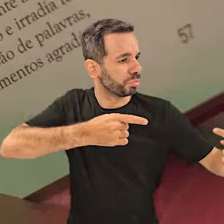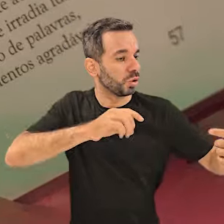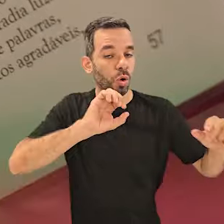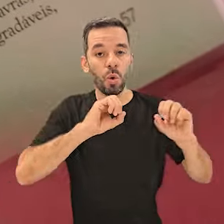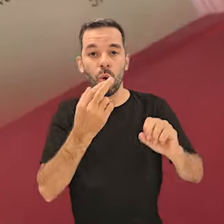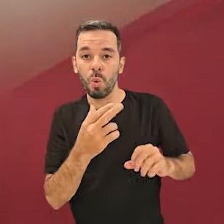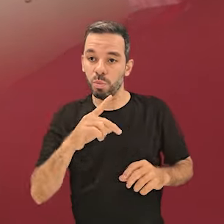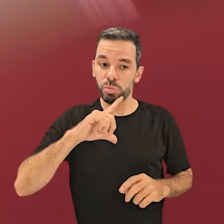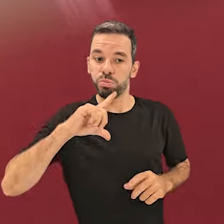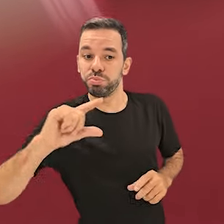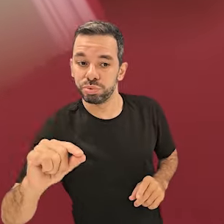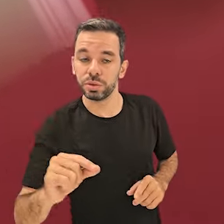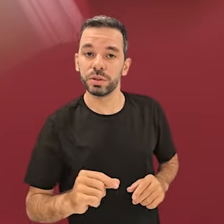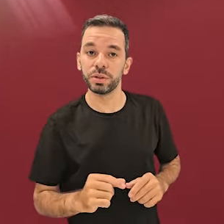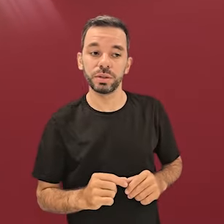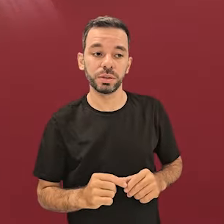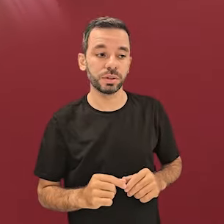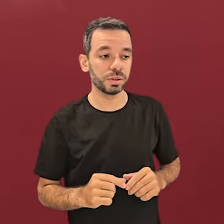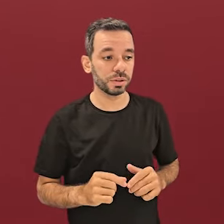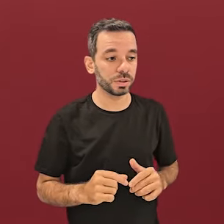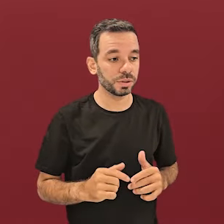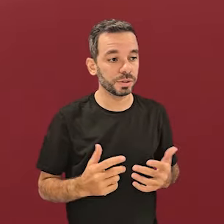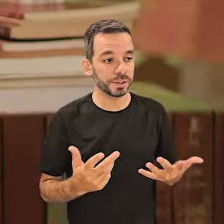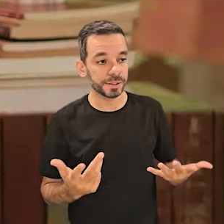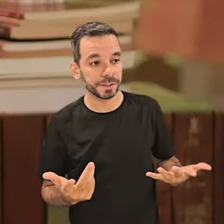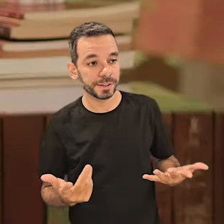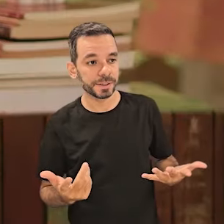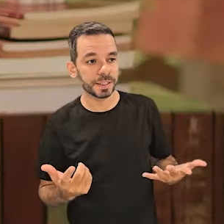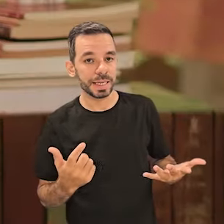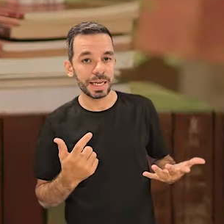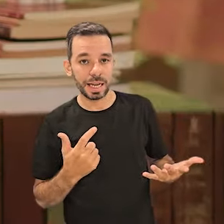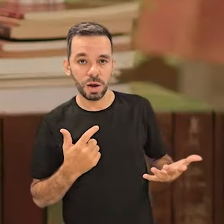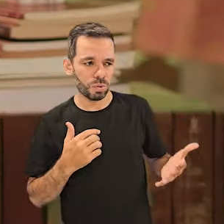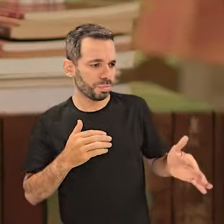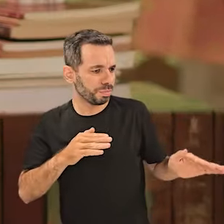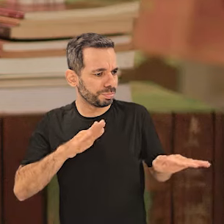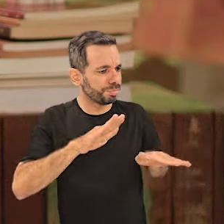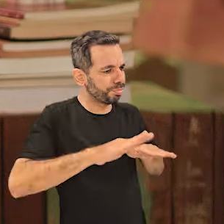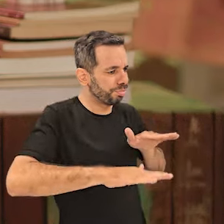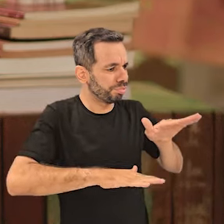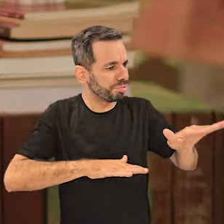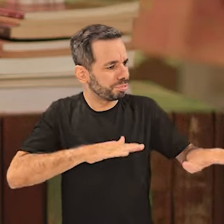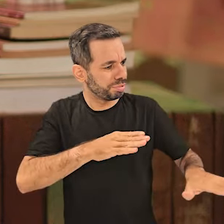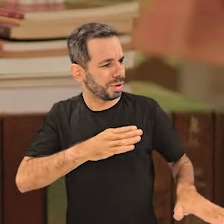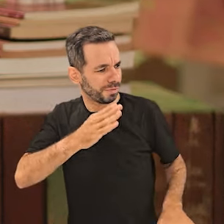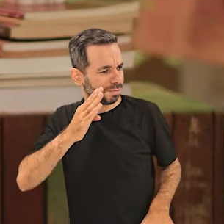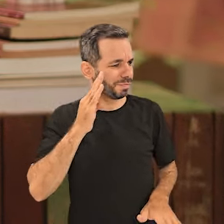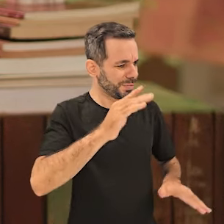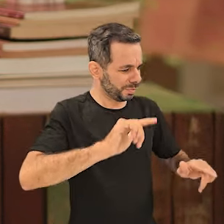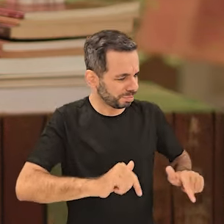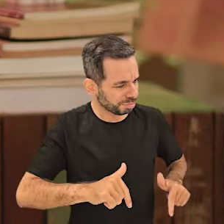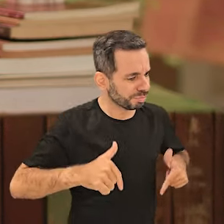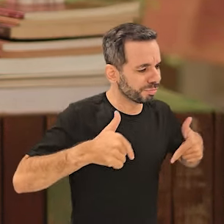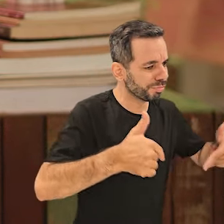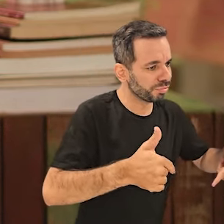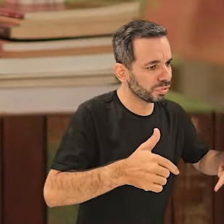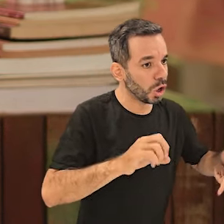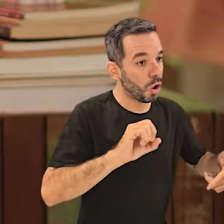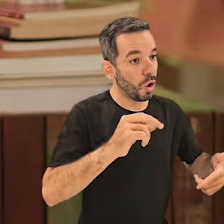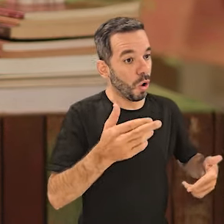fuga? Eles permitem com que você avance, enfrente